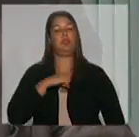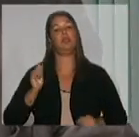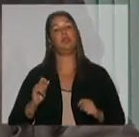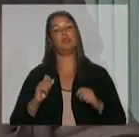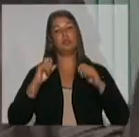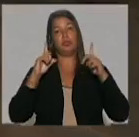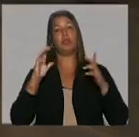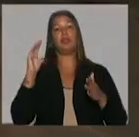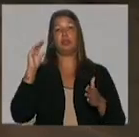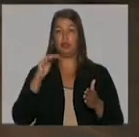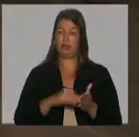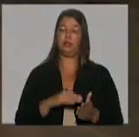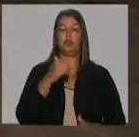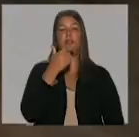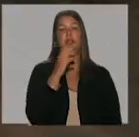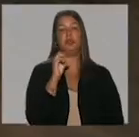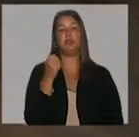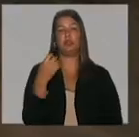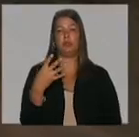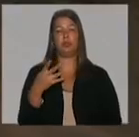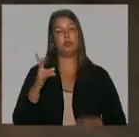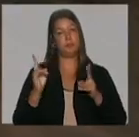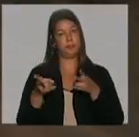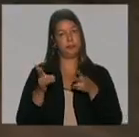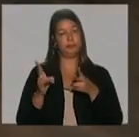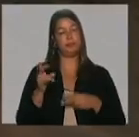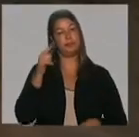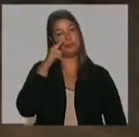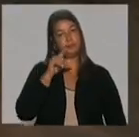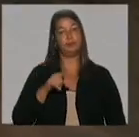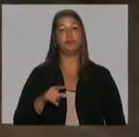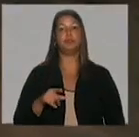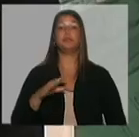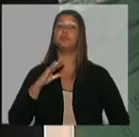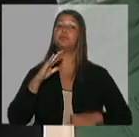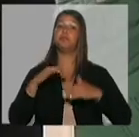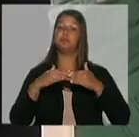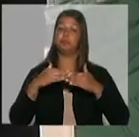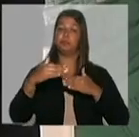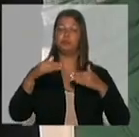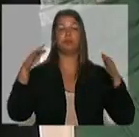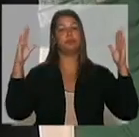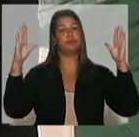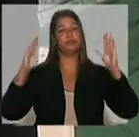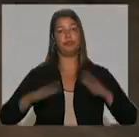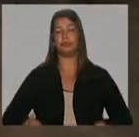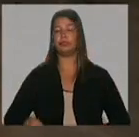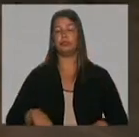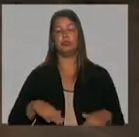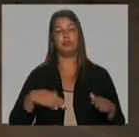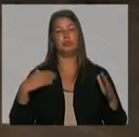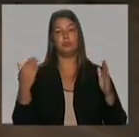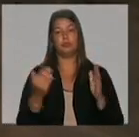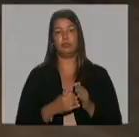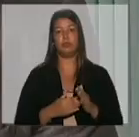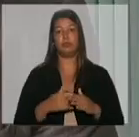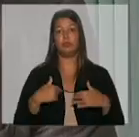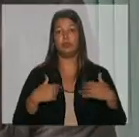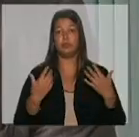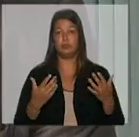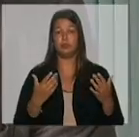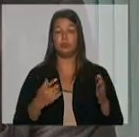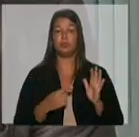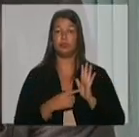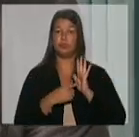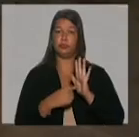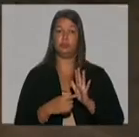2014. 2014 em diante, cai junto. Exatamente. Perfeito. E a partir disso cai todo mundo. E você vê que a participação do Rio, mostrada